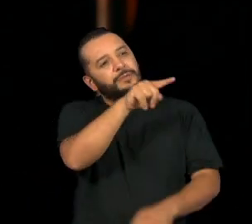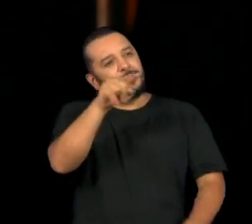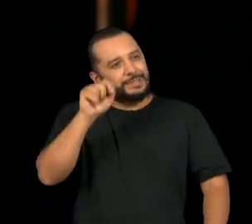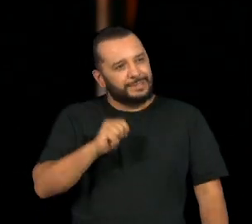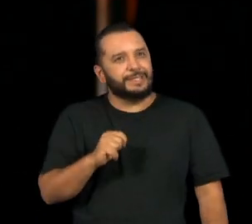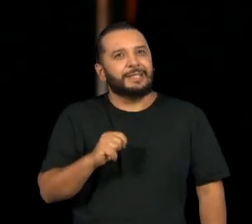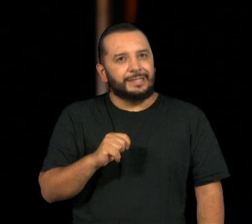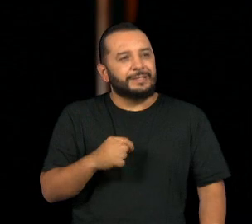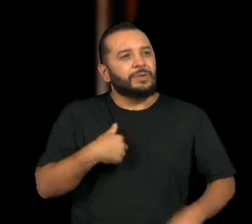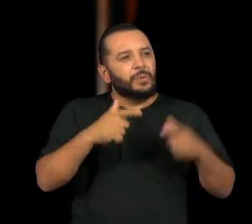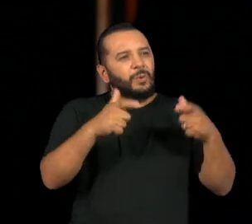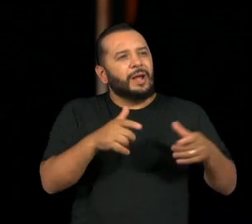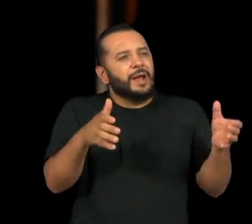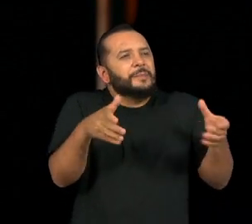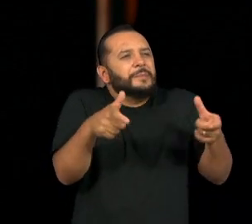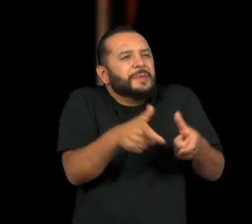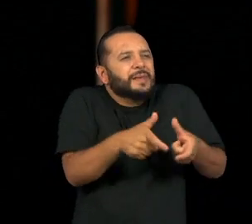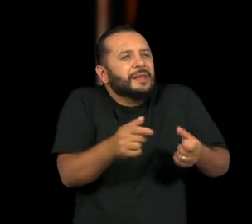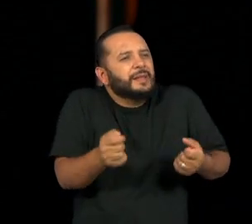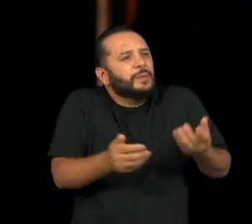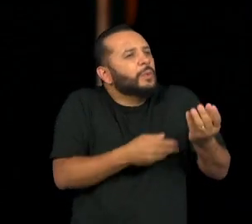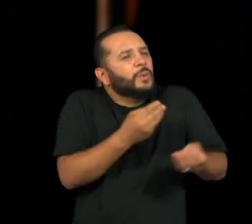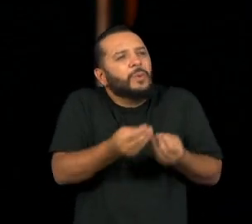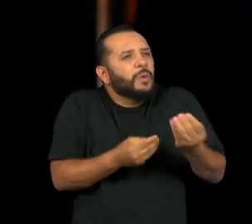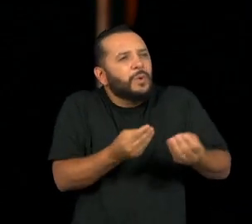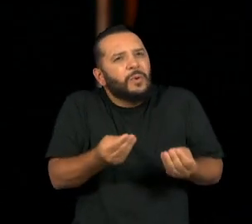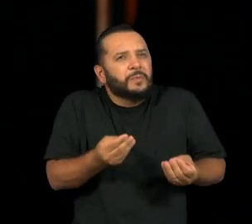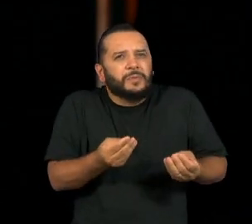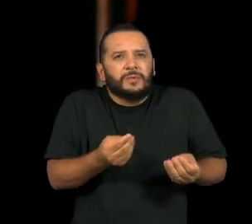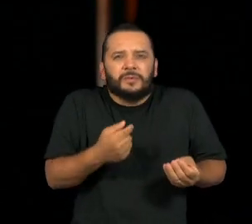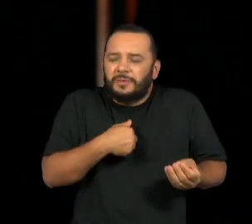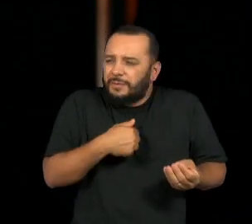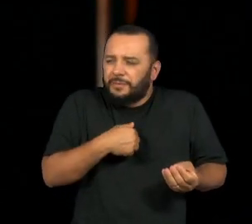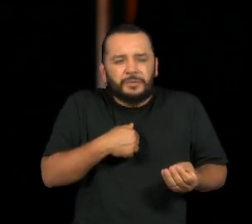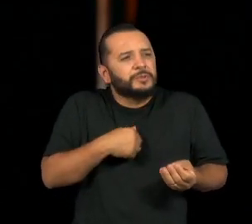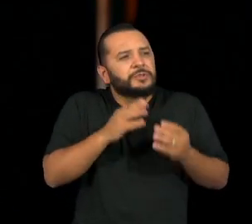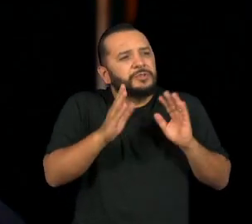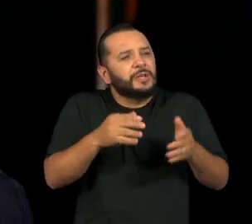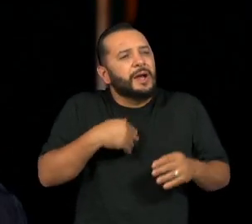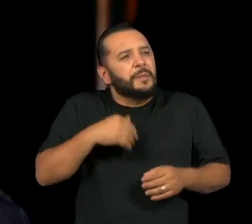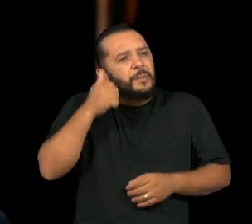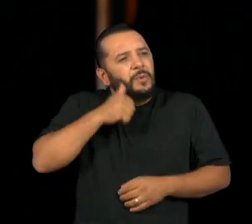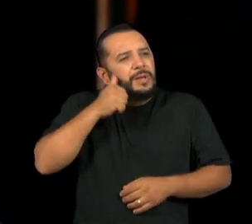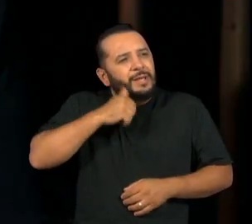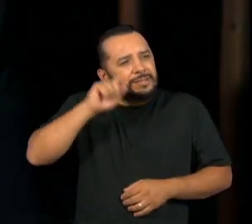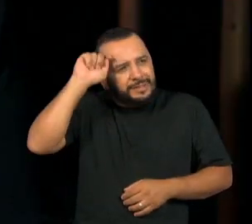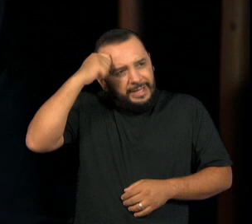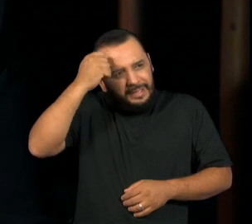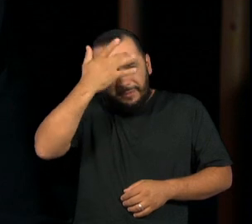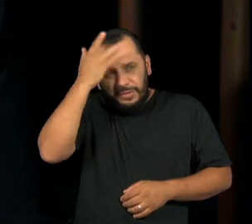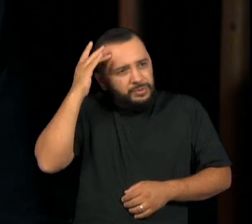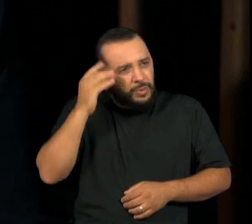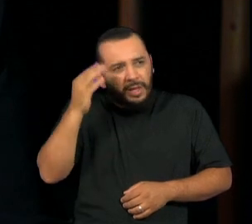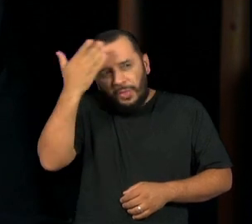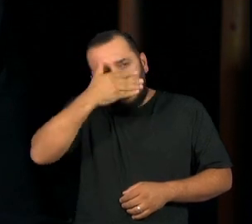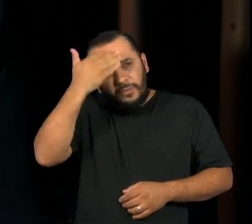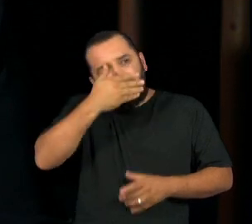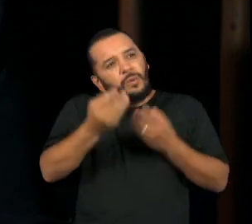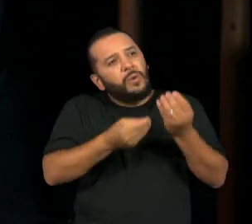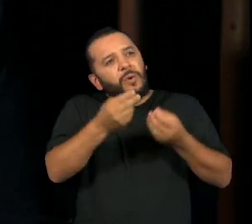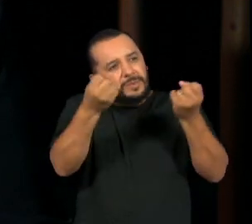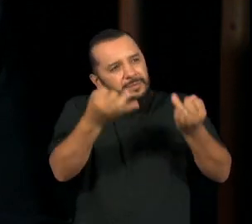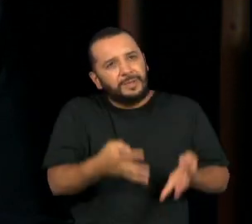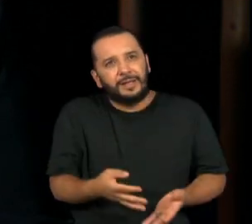E era um lugar pequeno. E como que a gente traduz o Mulheres Negras para quem não viu no teatro? A gente tinha uma